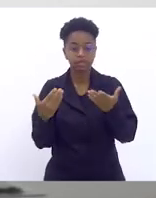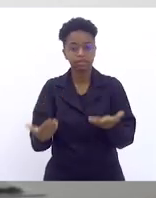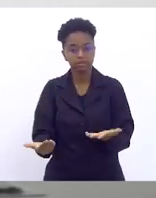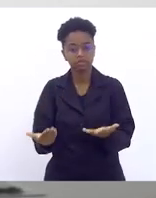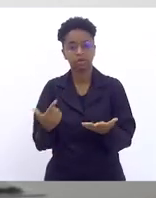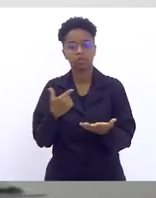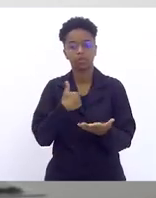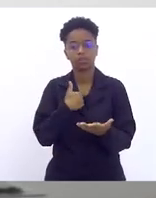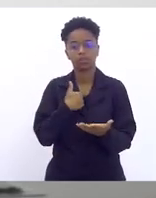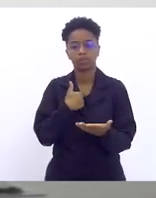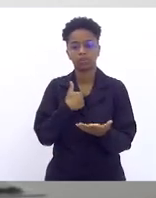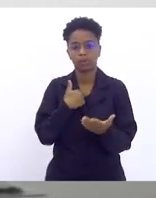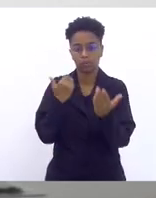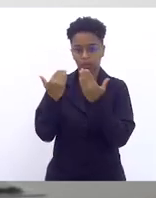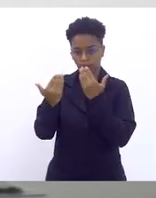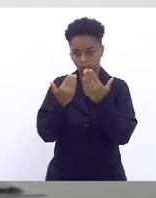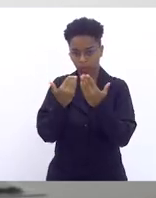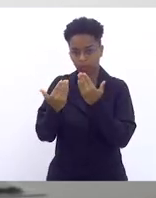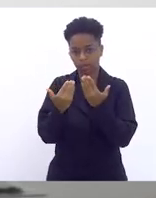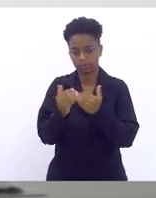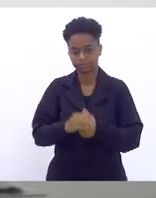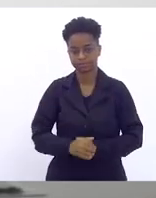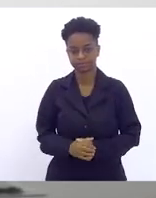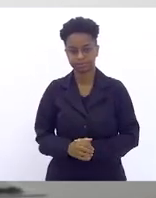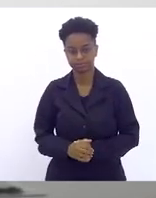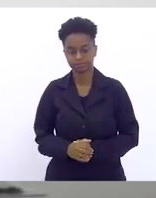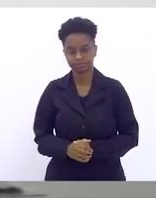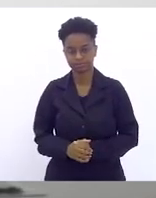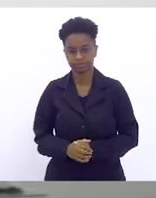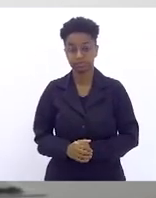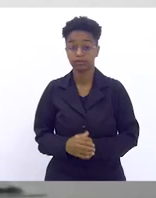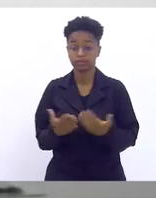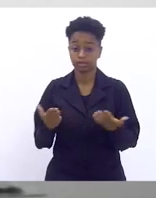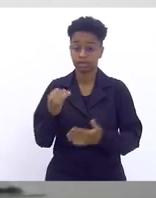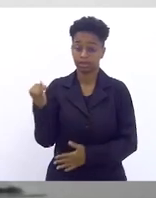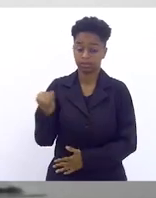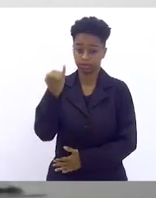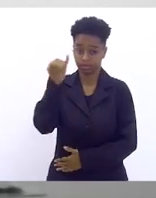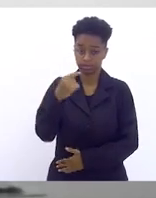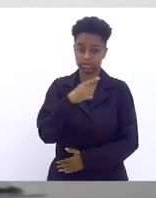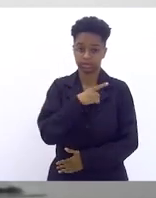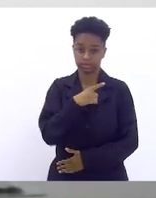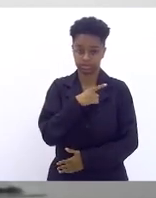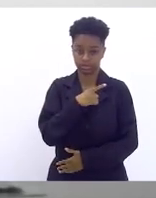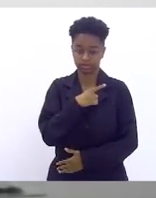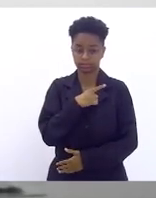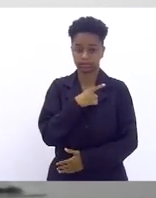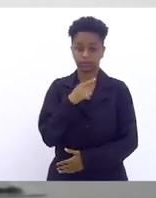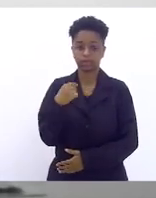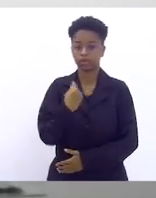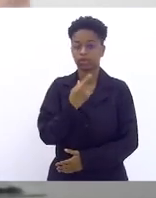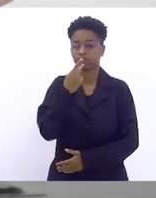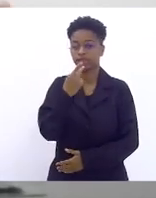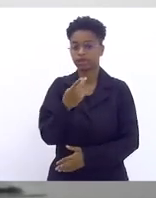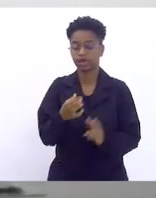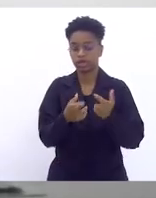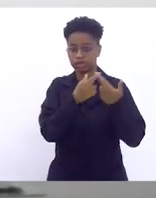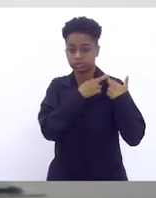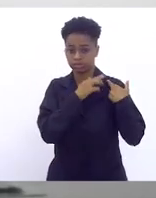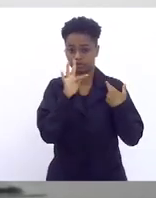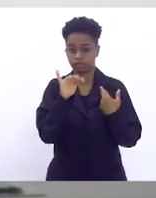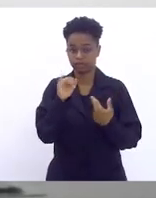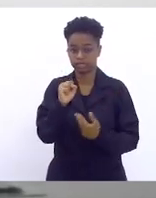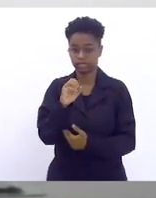essa comparação essa analogia então é importante se ter aqui o que a gente chama de responsabilidade fiscal